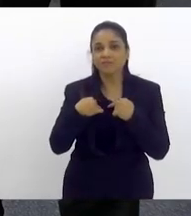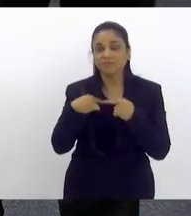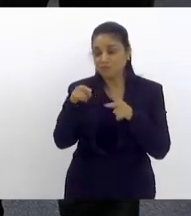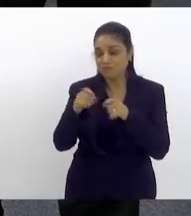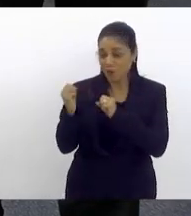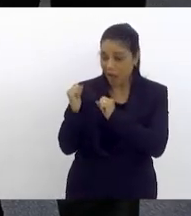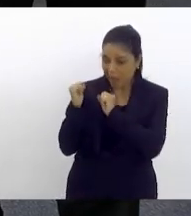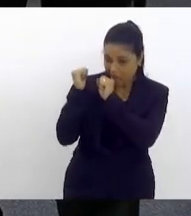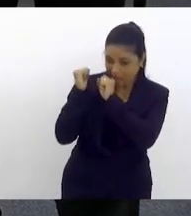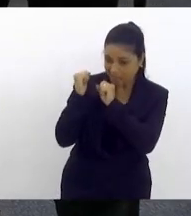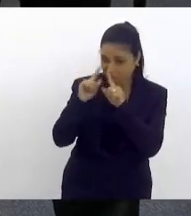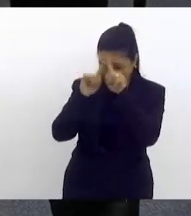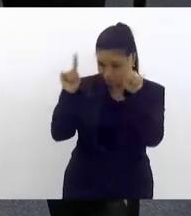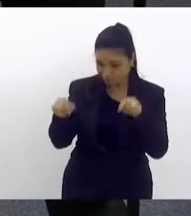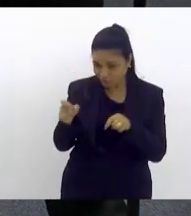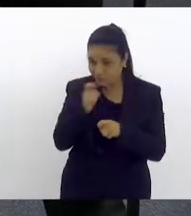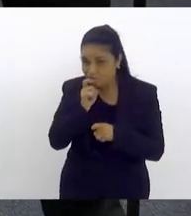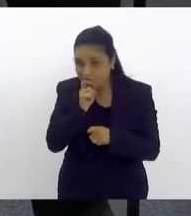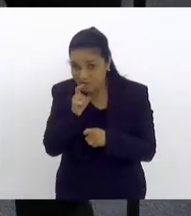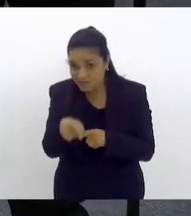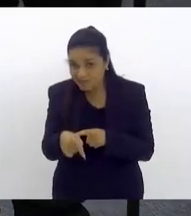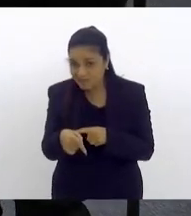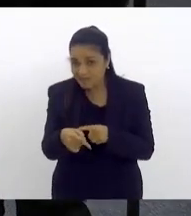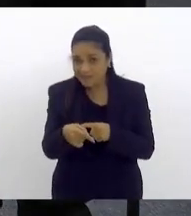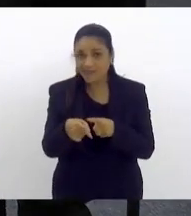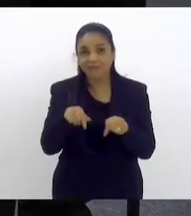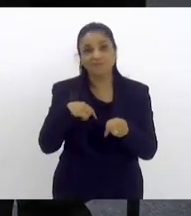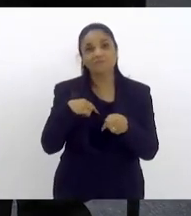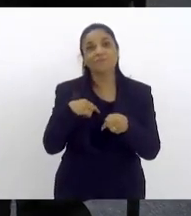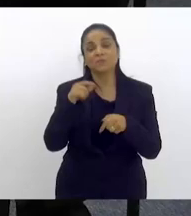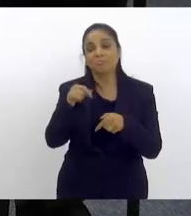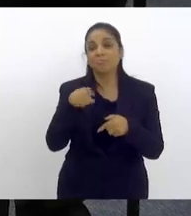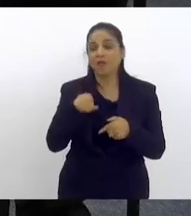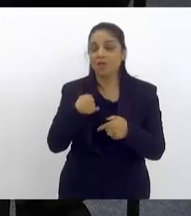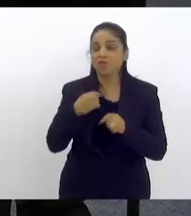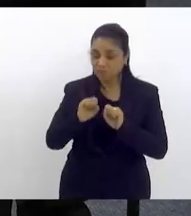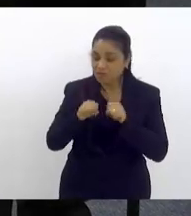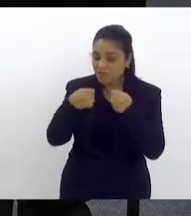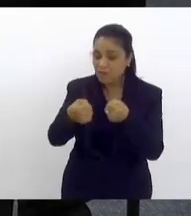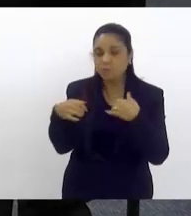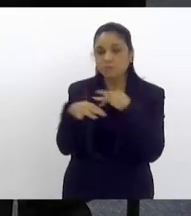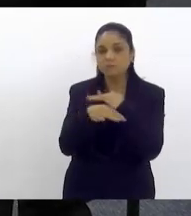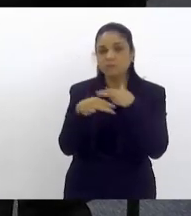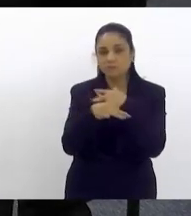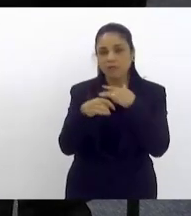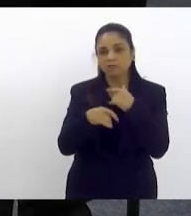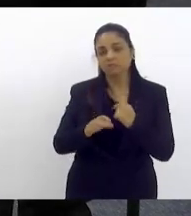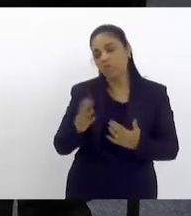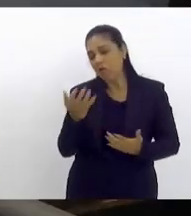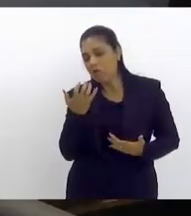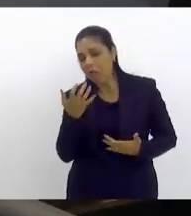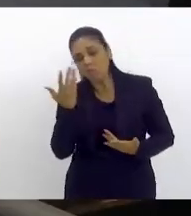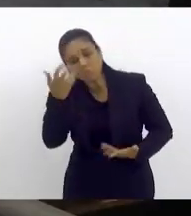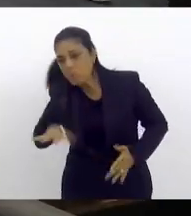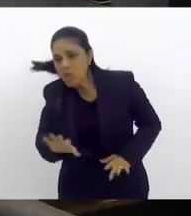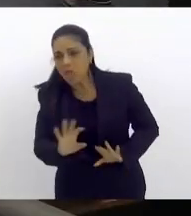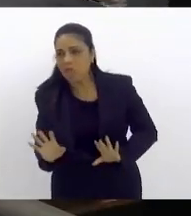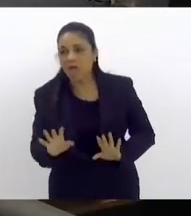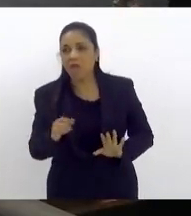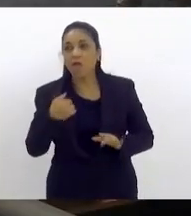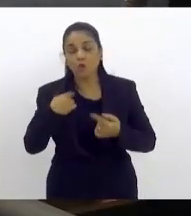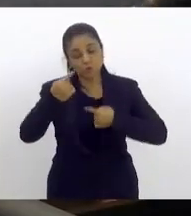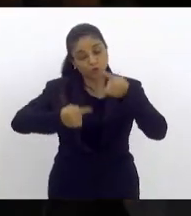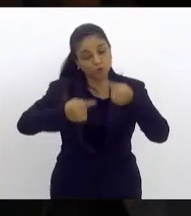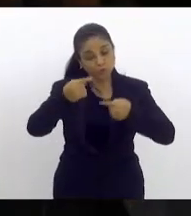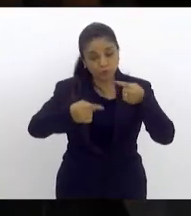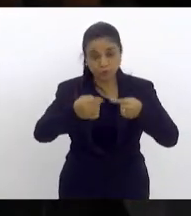objetivo aqui o processo de desenvolvimento dessa cidade e mudar aquela política de moradia quer que você queira ou não Presidente eu tô discutindo num bom